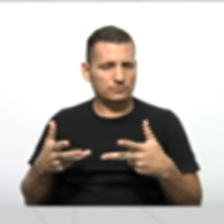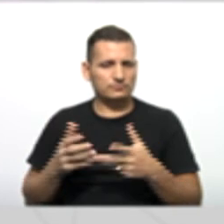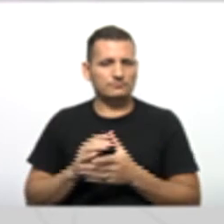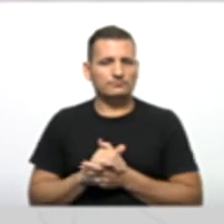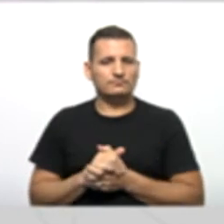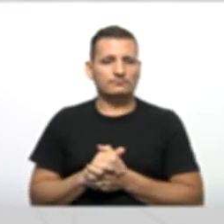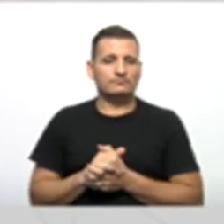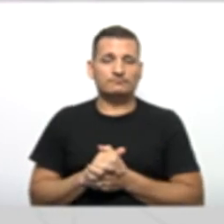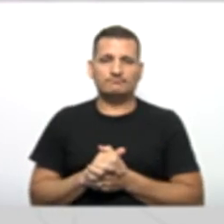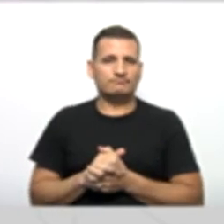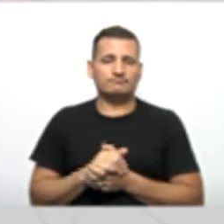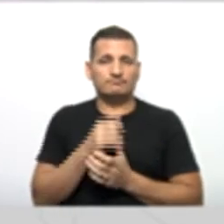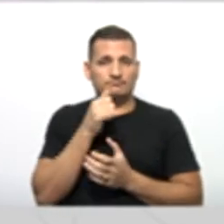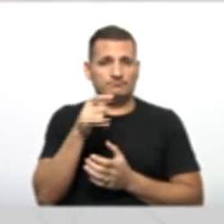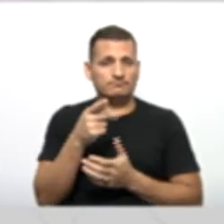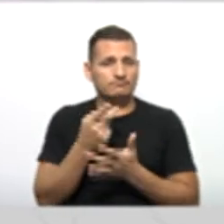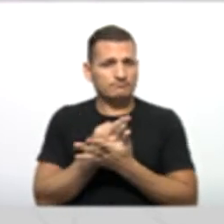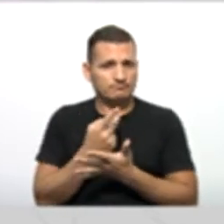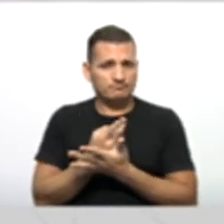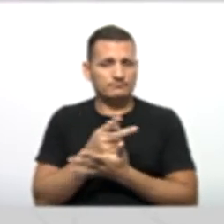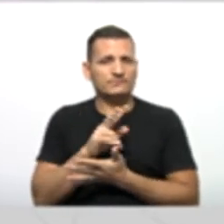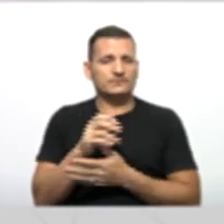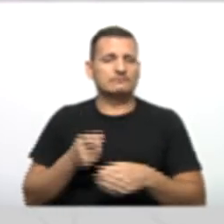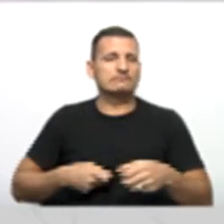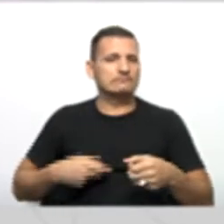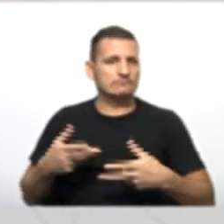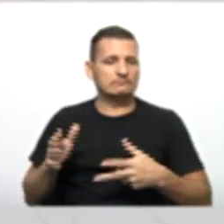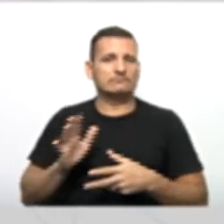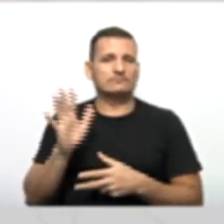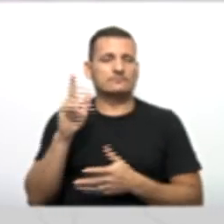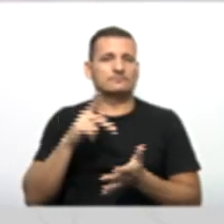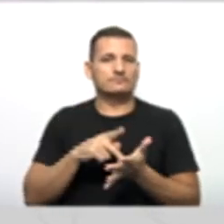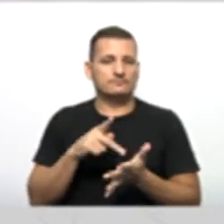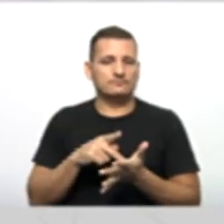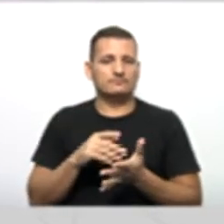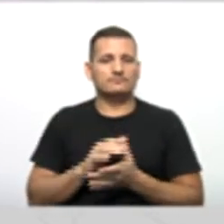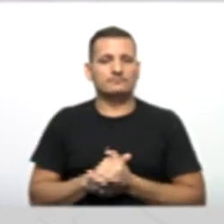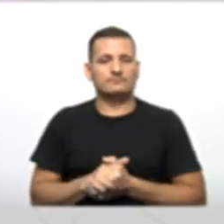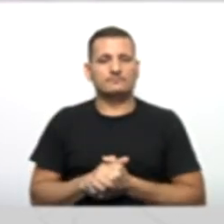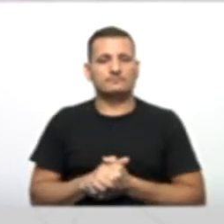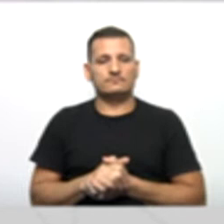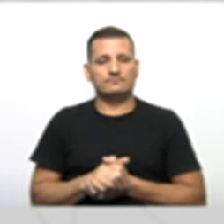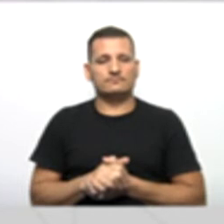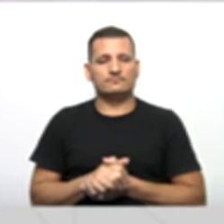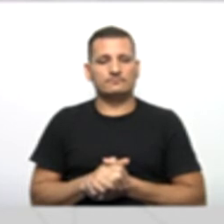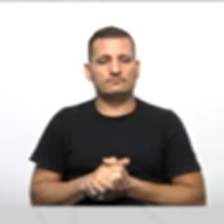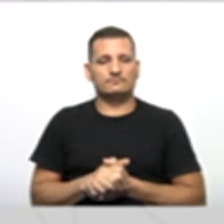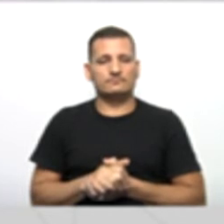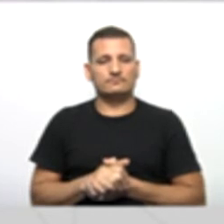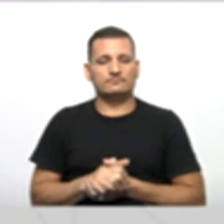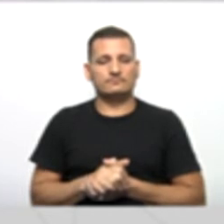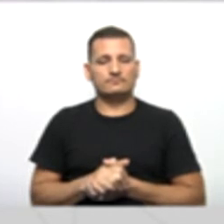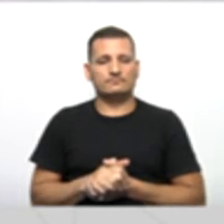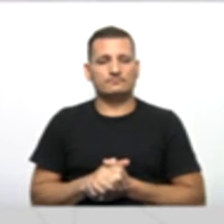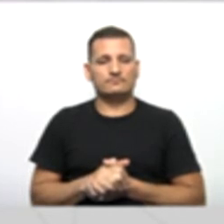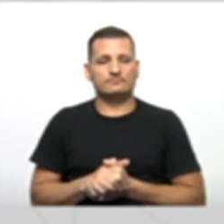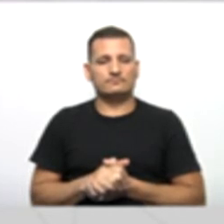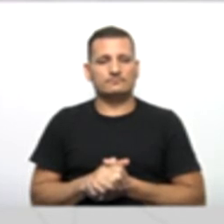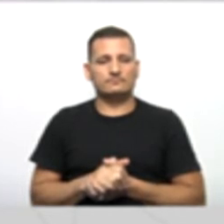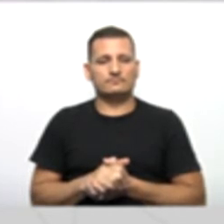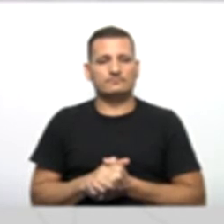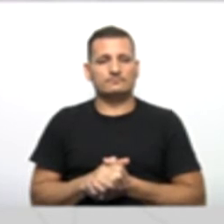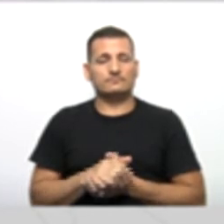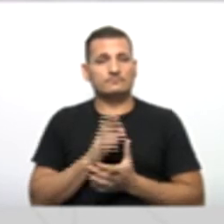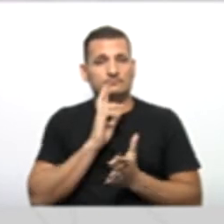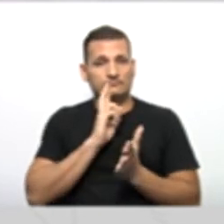se você errar, com certeza você vai ter os custos mais elevados, tá, gente? Então, tá corretíssima aí a